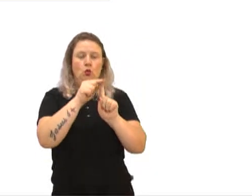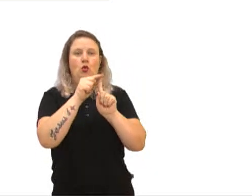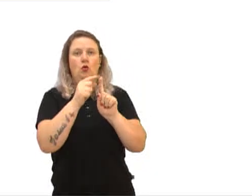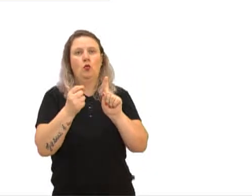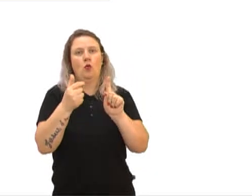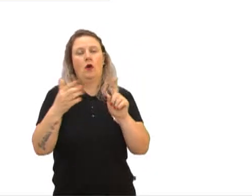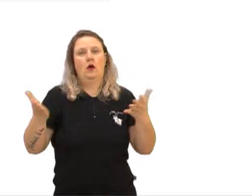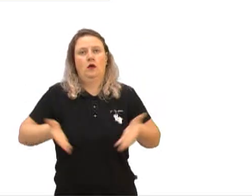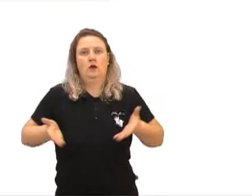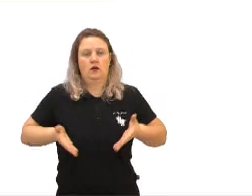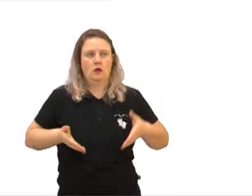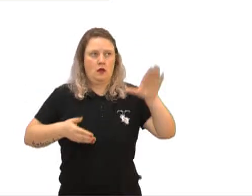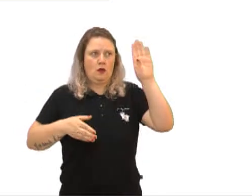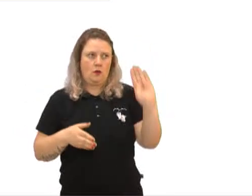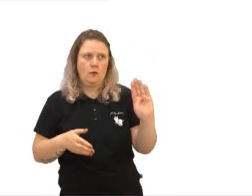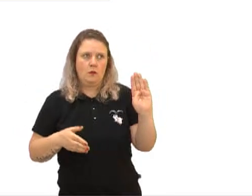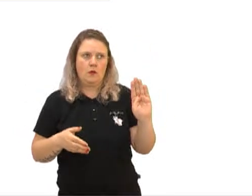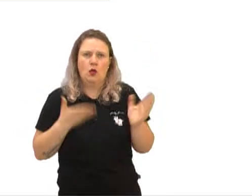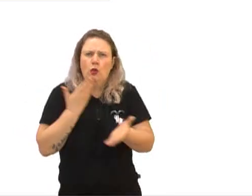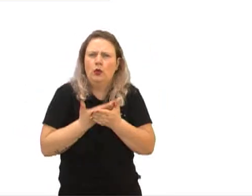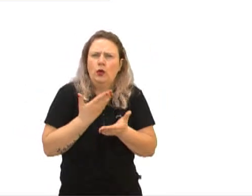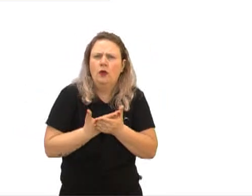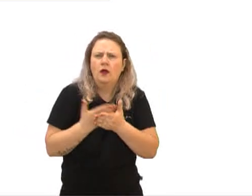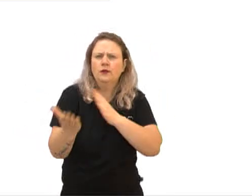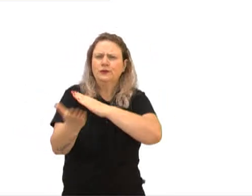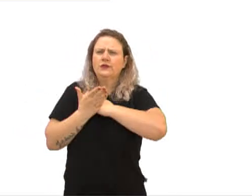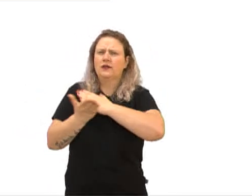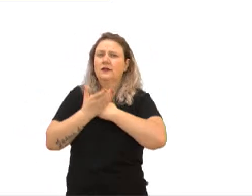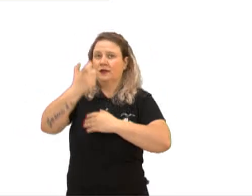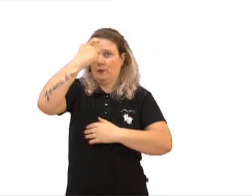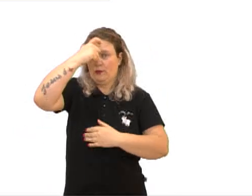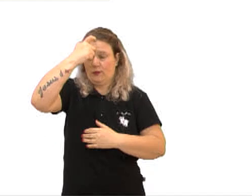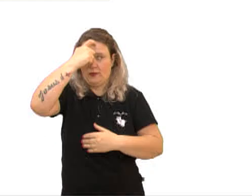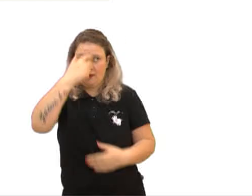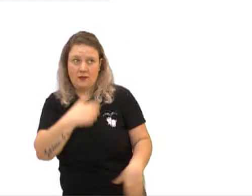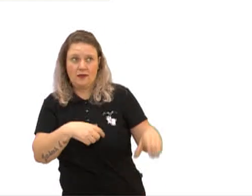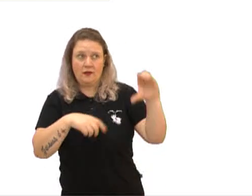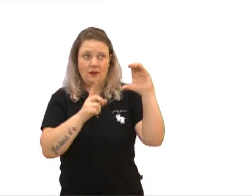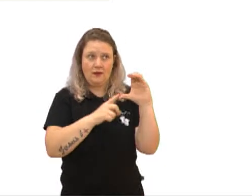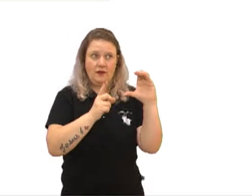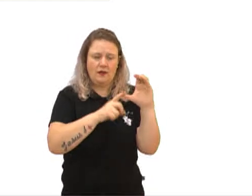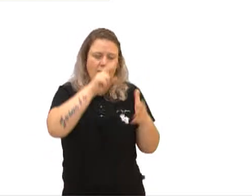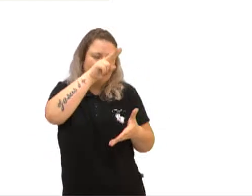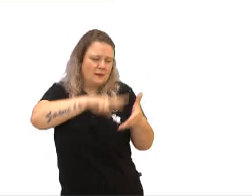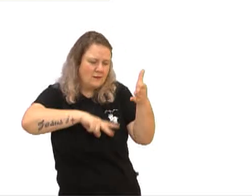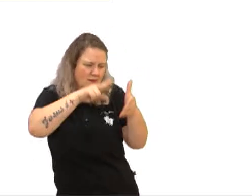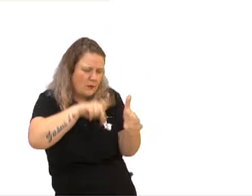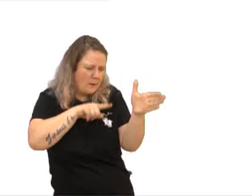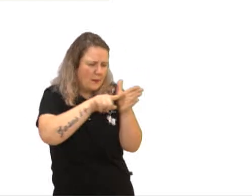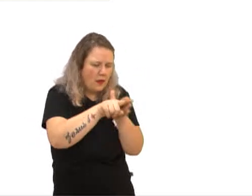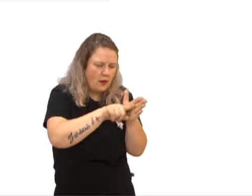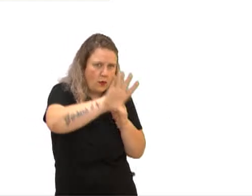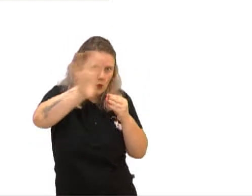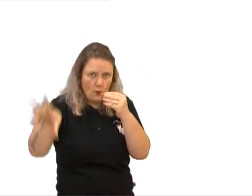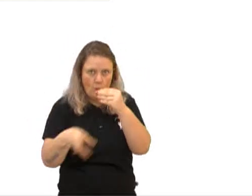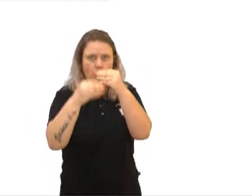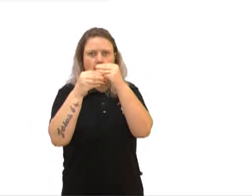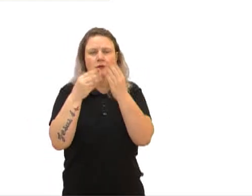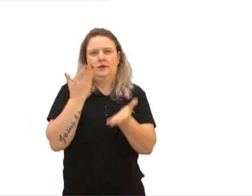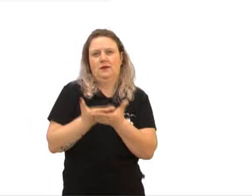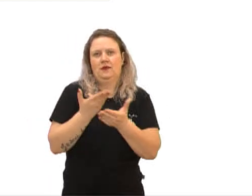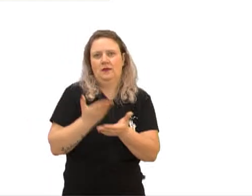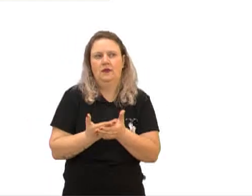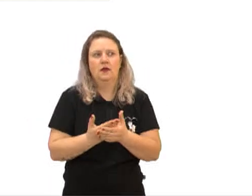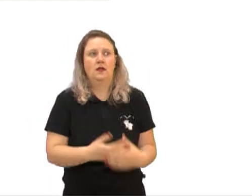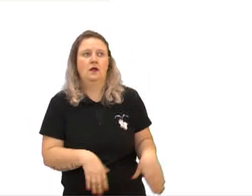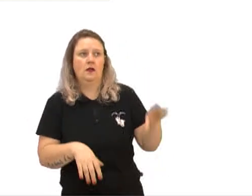o estudo faz bem para a mente. C, a leitura e a pesquisa complementam as aulas. D, recomendaram